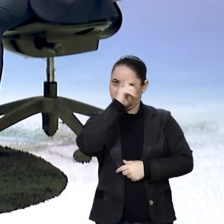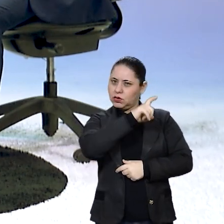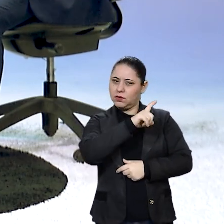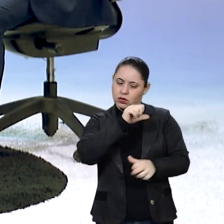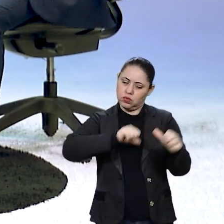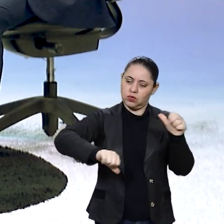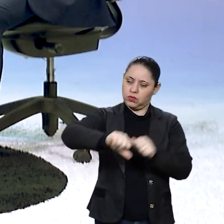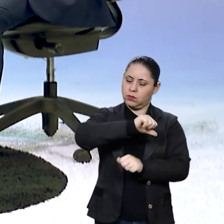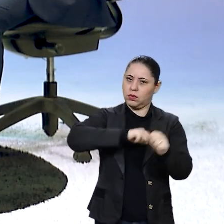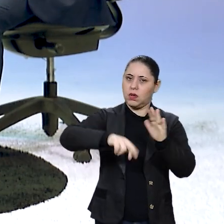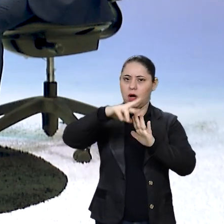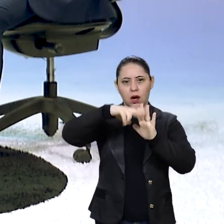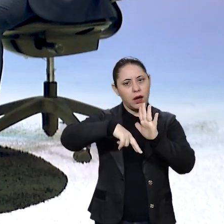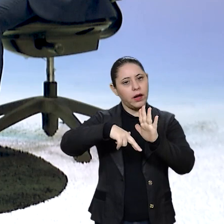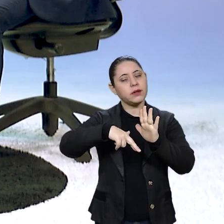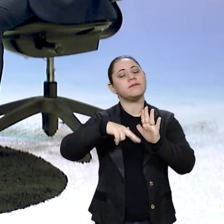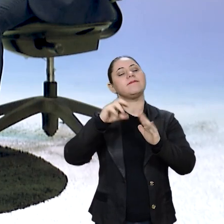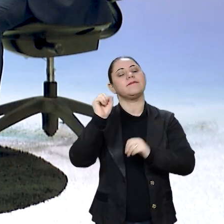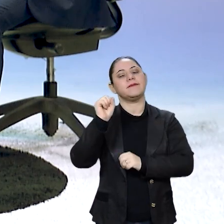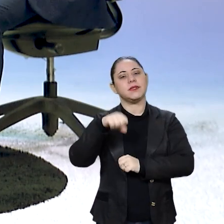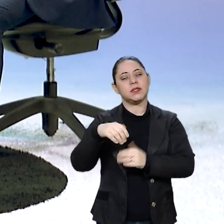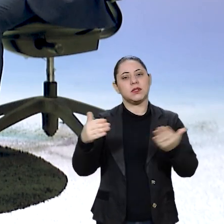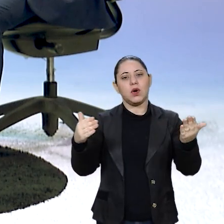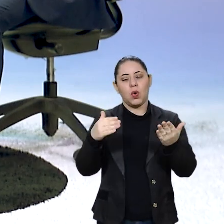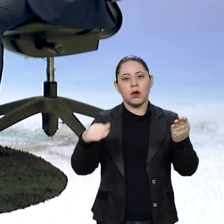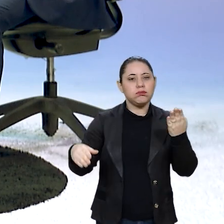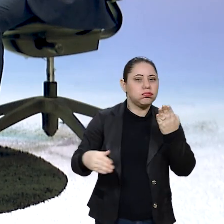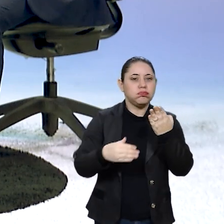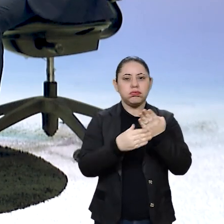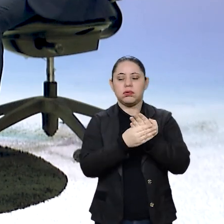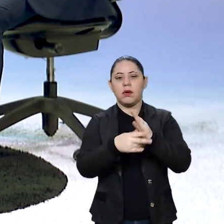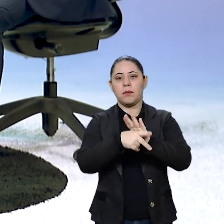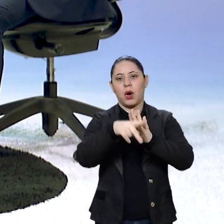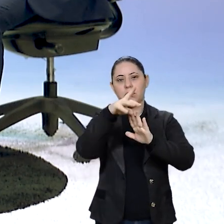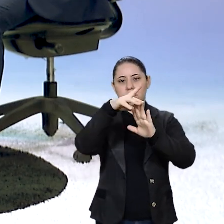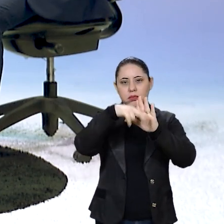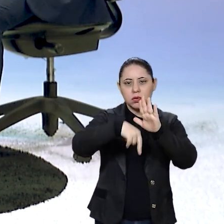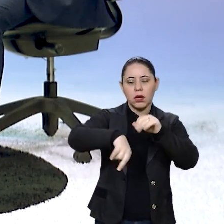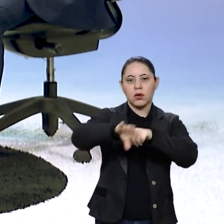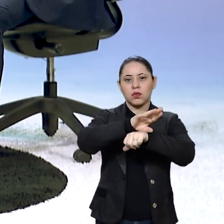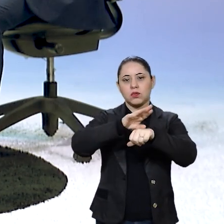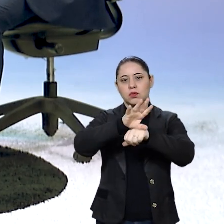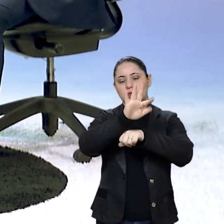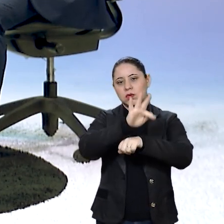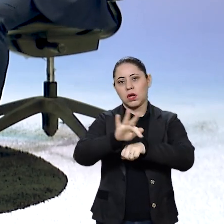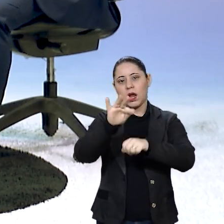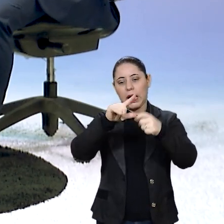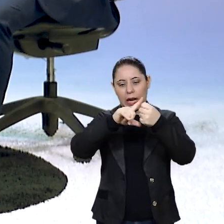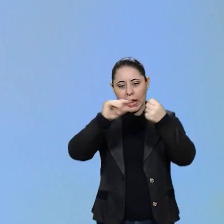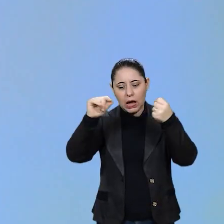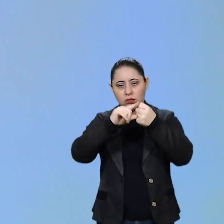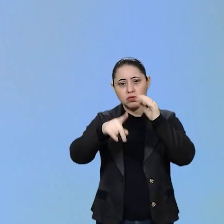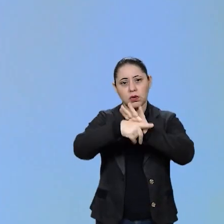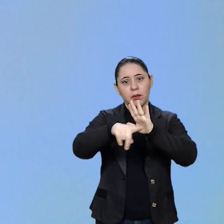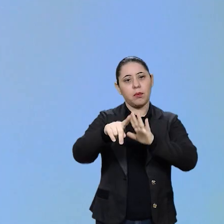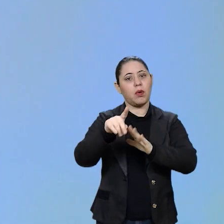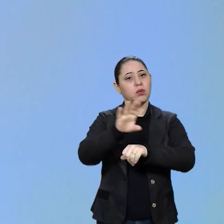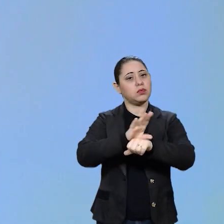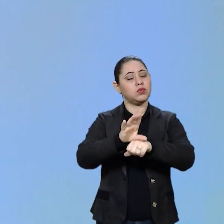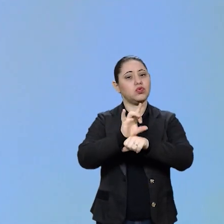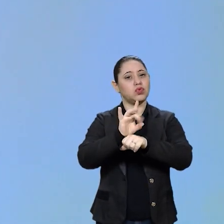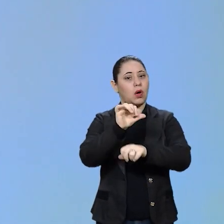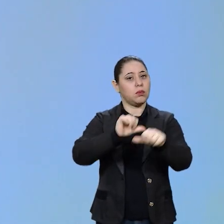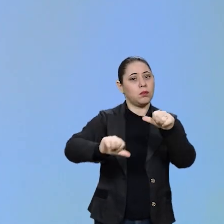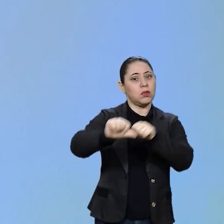no rol das cláusulas constitucionais, né, que só são alteradas através de PECs. A gente já começou a